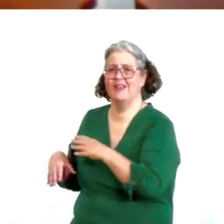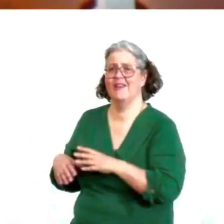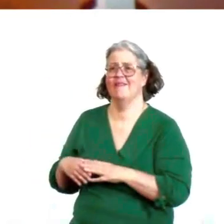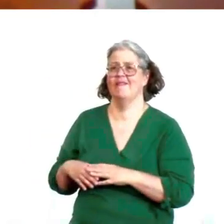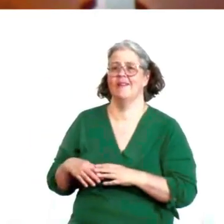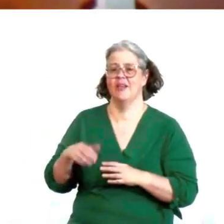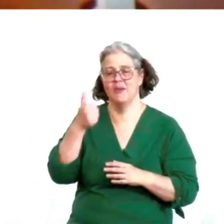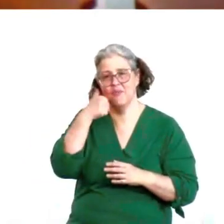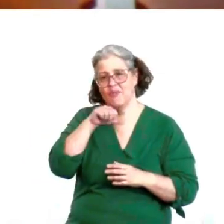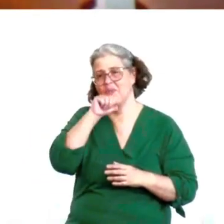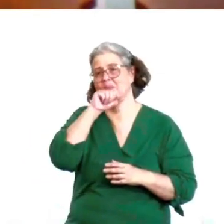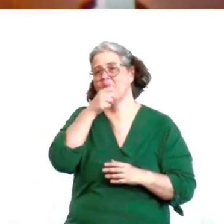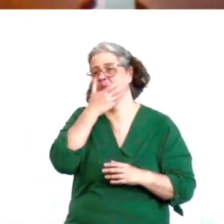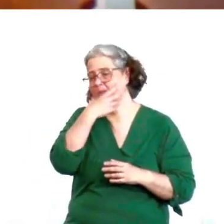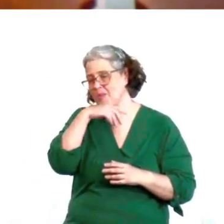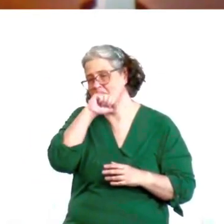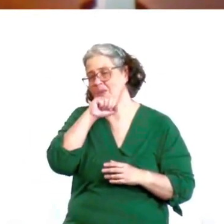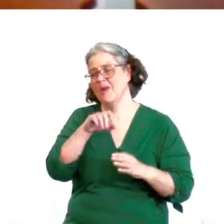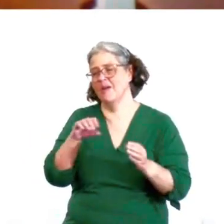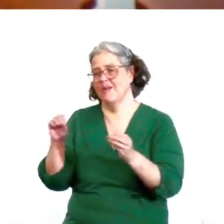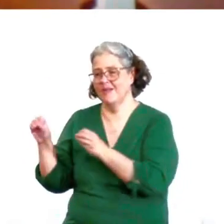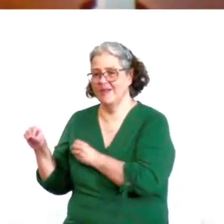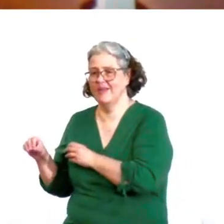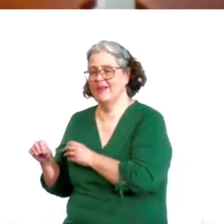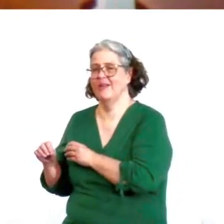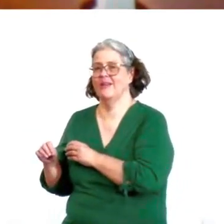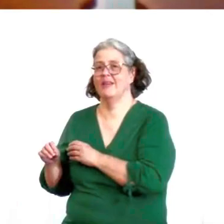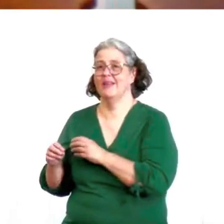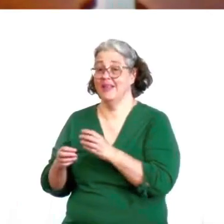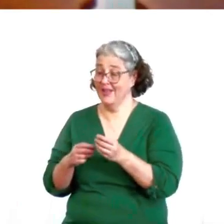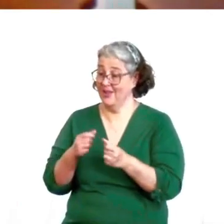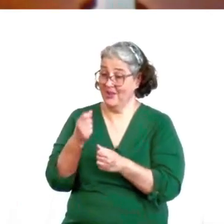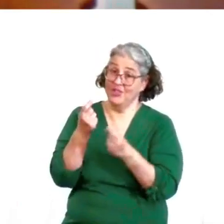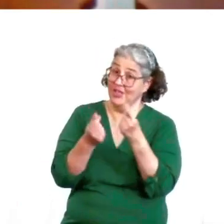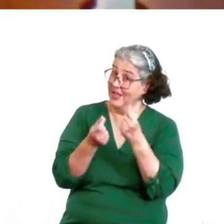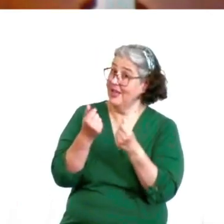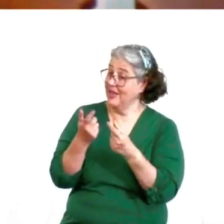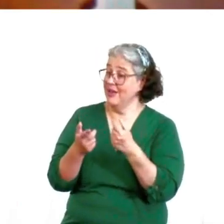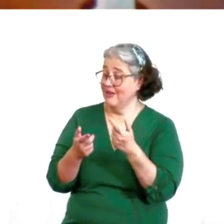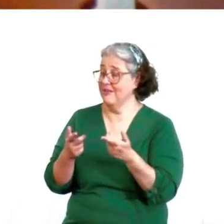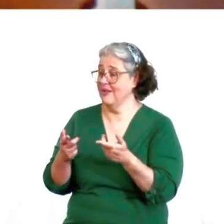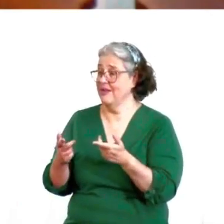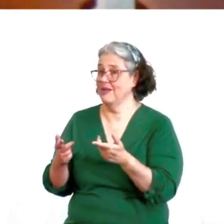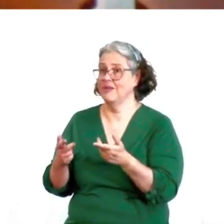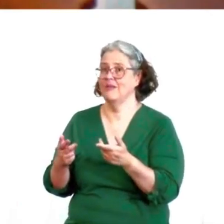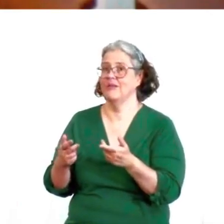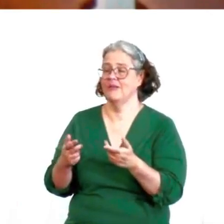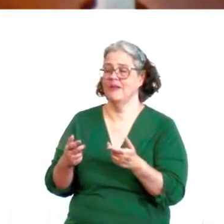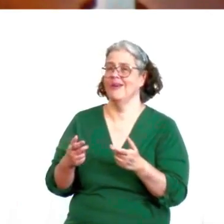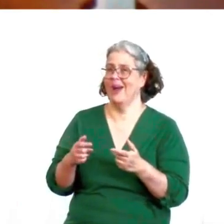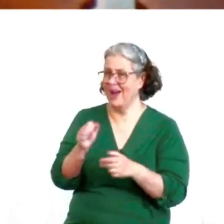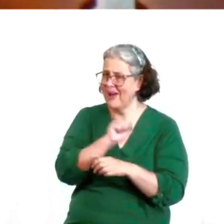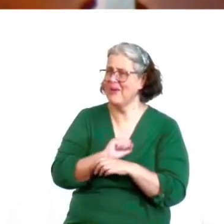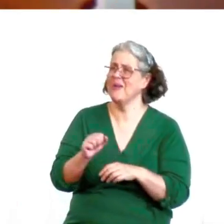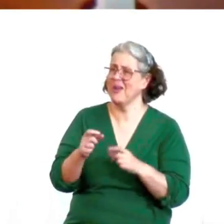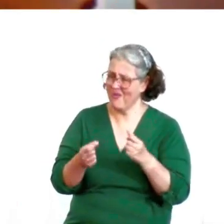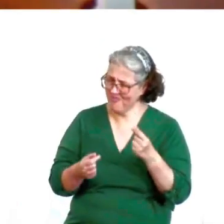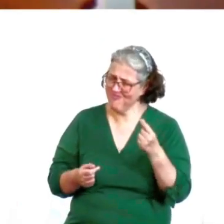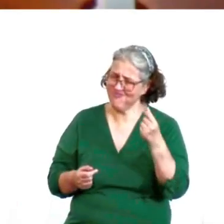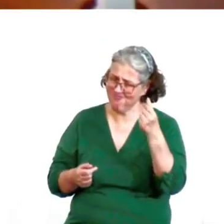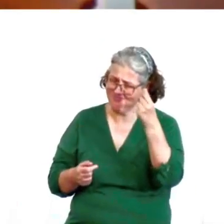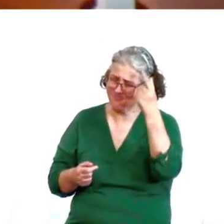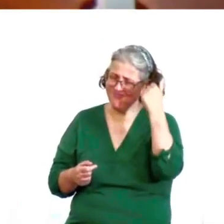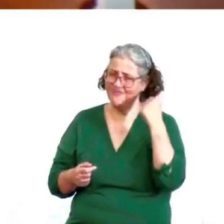o pai, ele era um homem de posses. Abraão era um homem riquíssimo, com